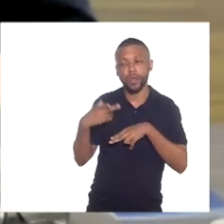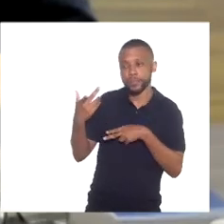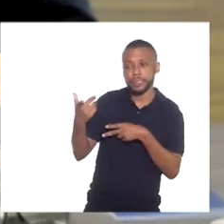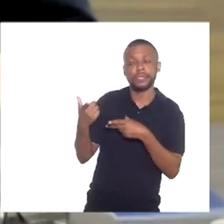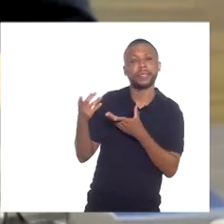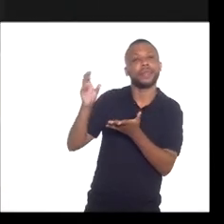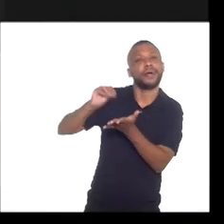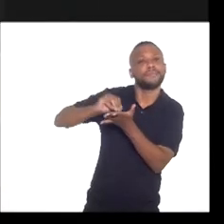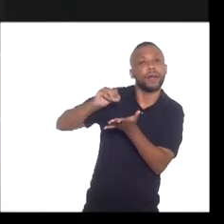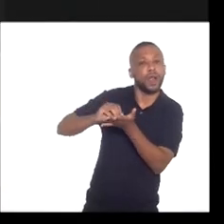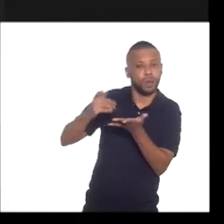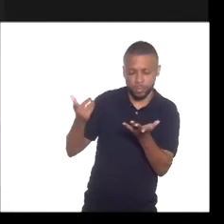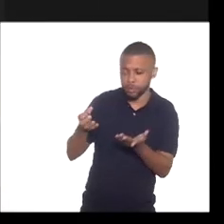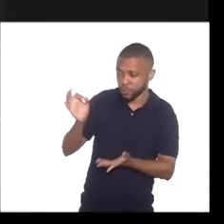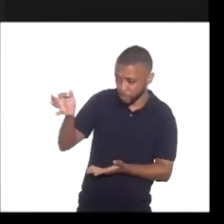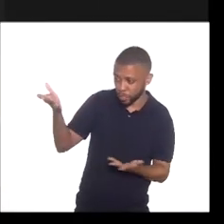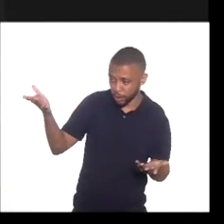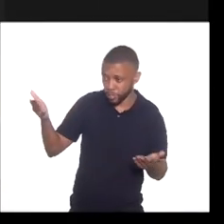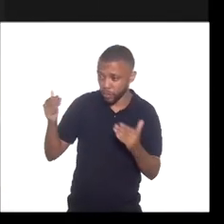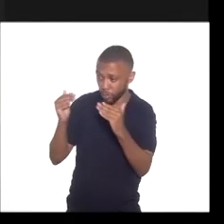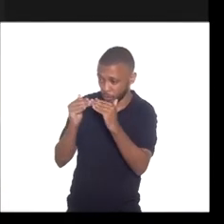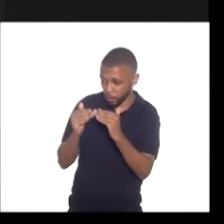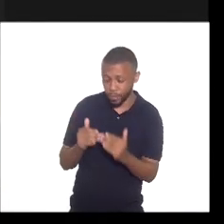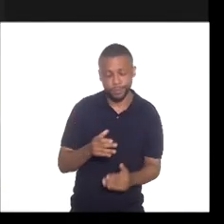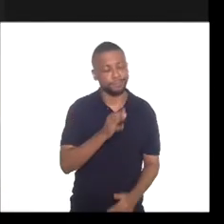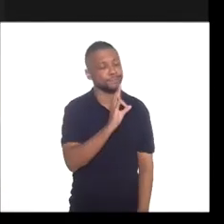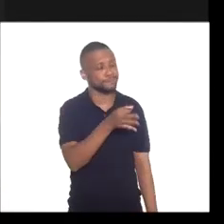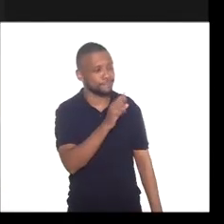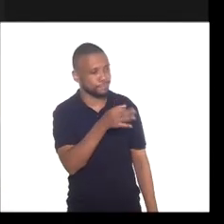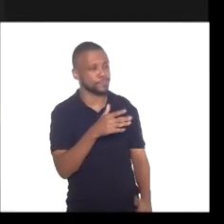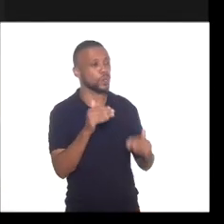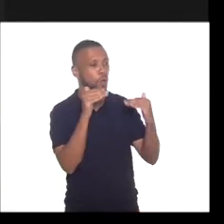Hein, Magda? Não é isso mesmo? É isso mesmo.